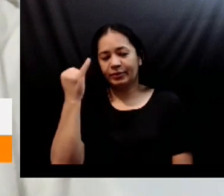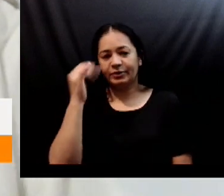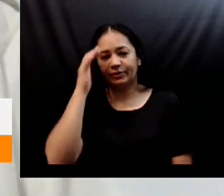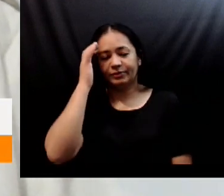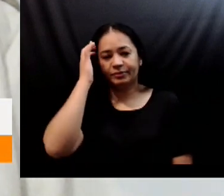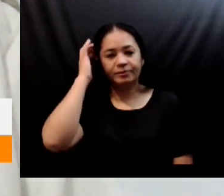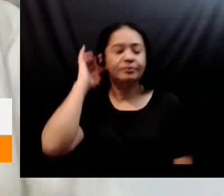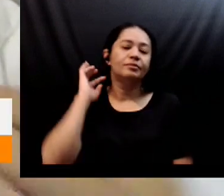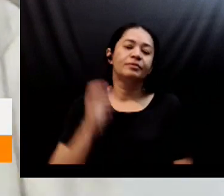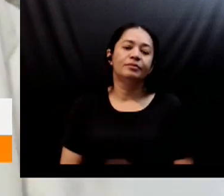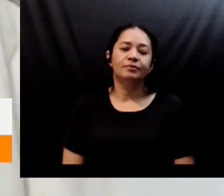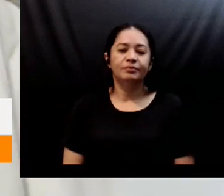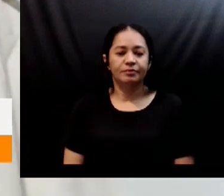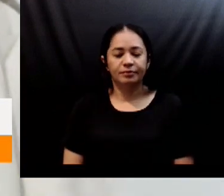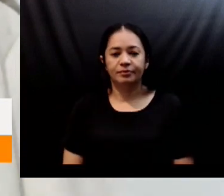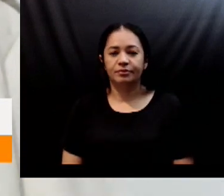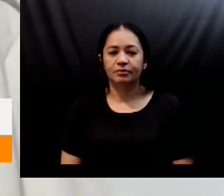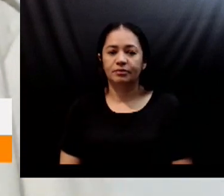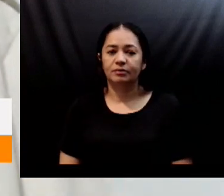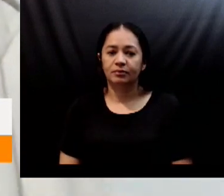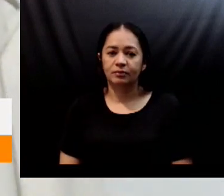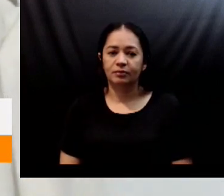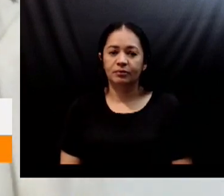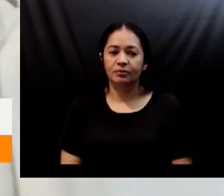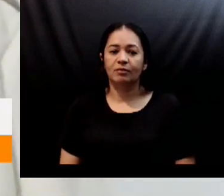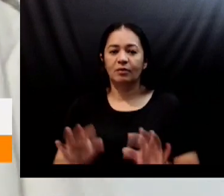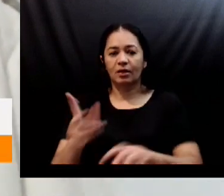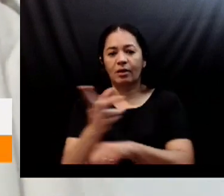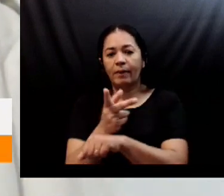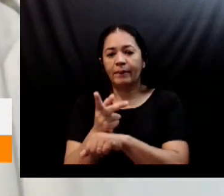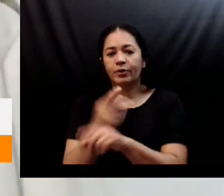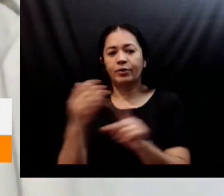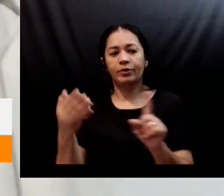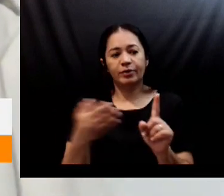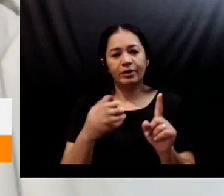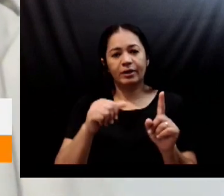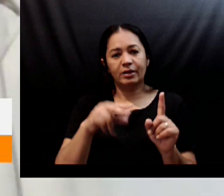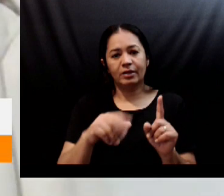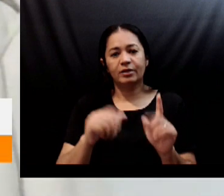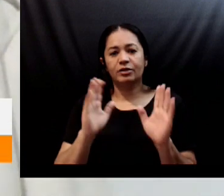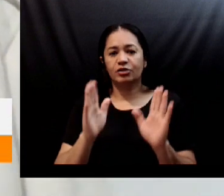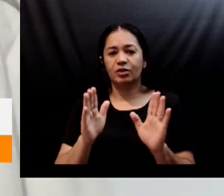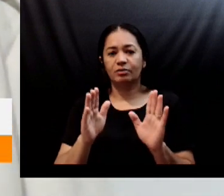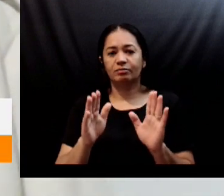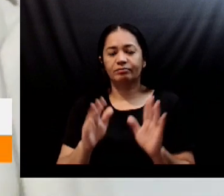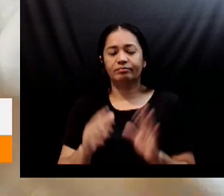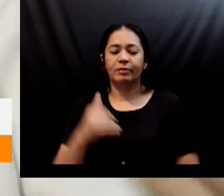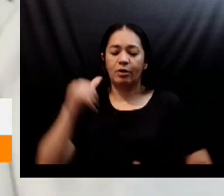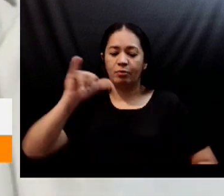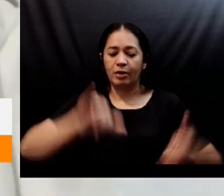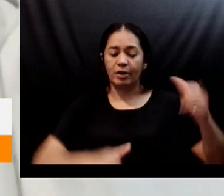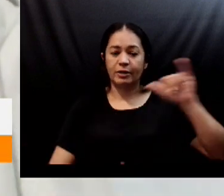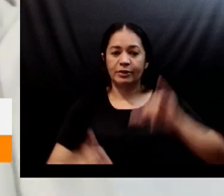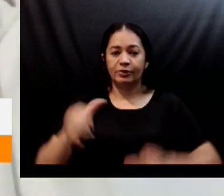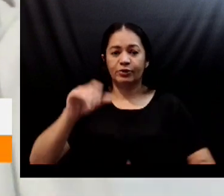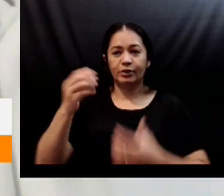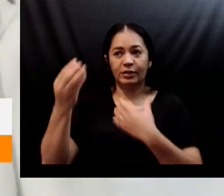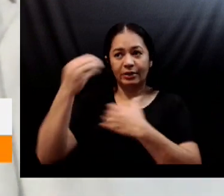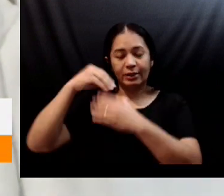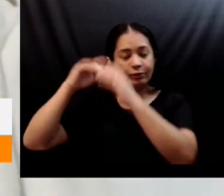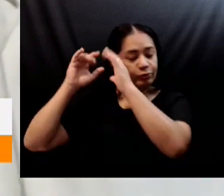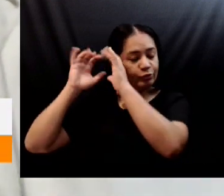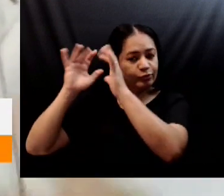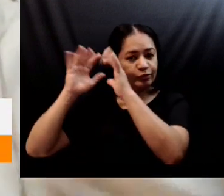tecnologia, essa busca que a Ana Júlia trouxe é reação química no nosso cérebro. A gente fica atrás daquela